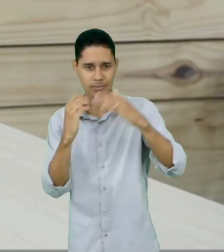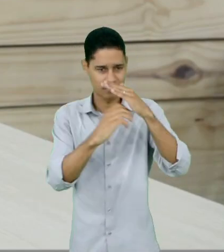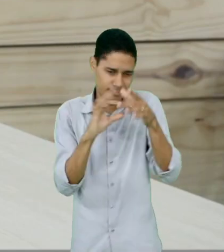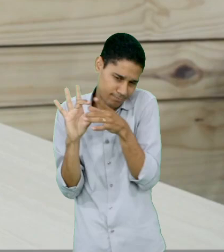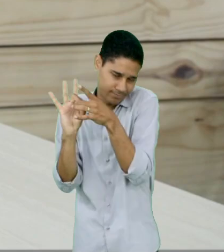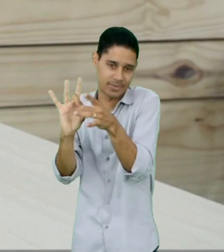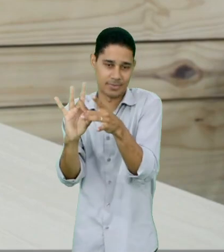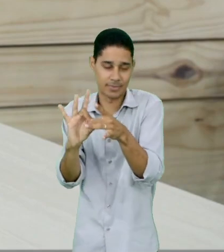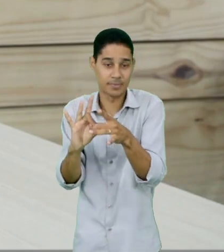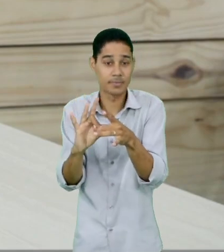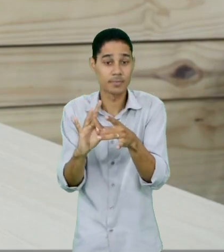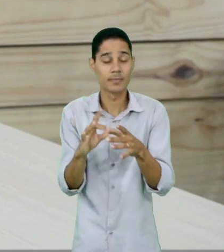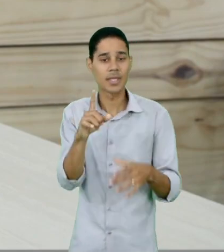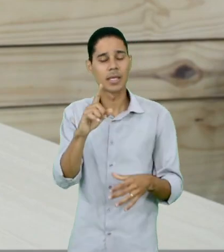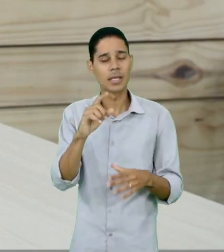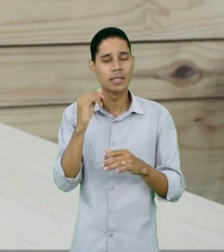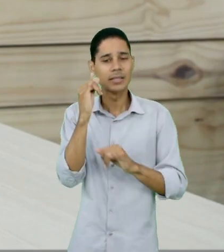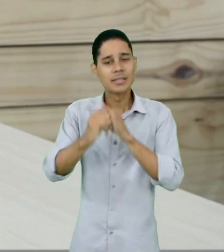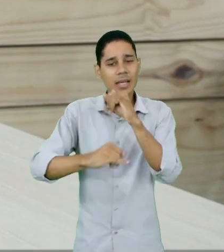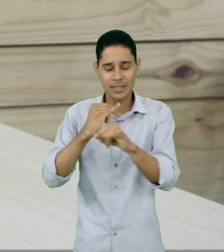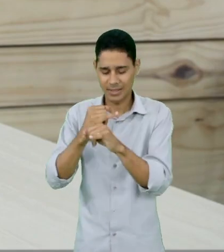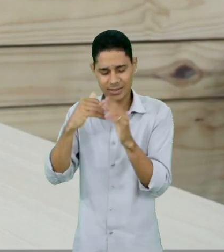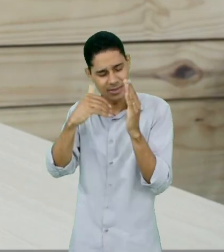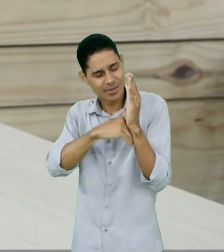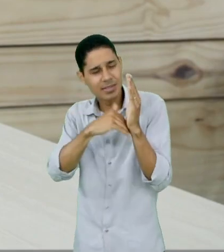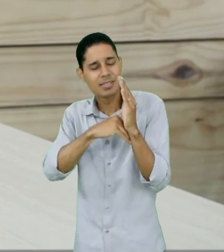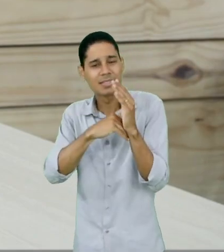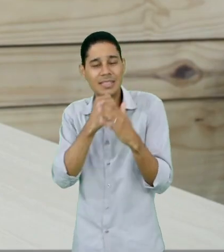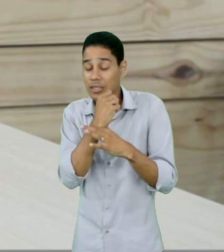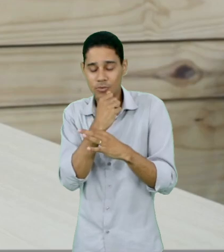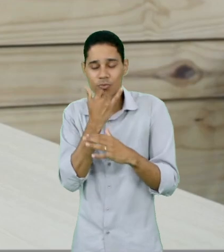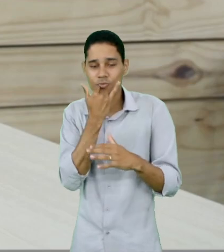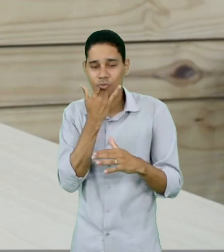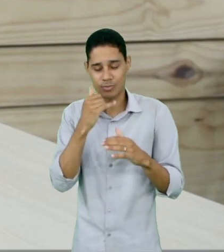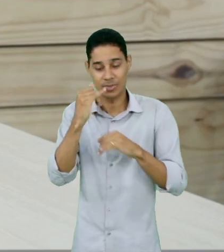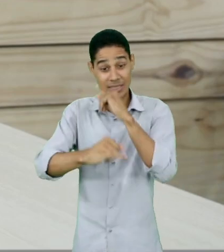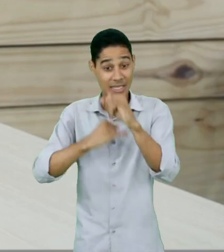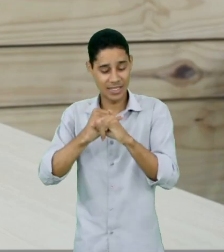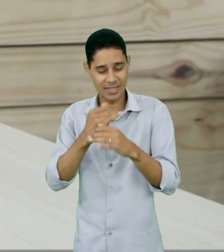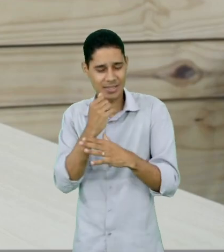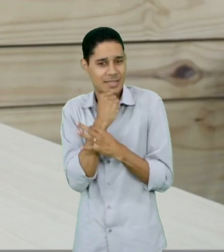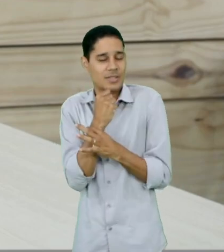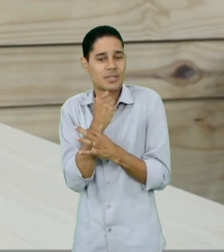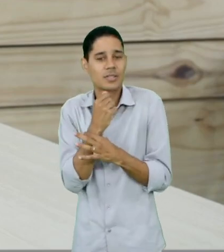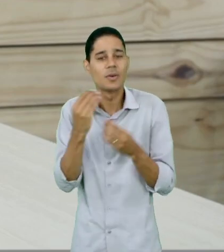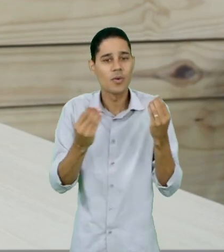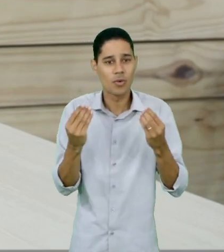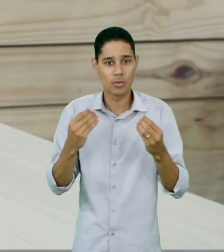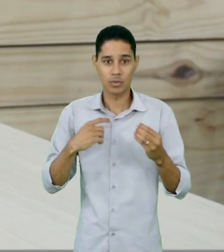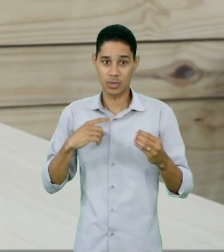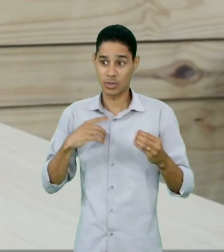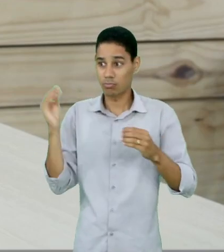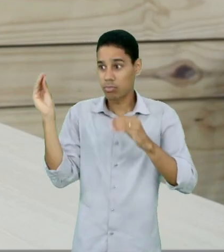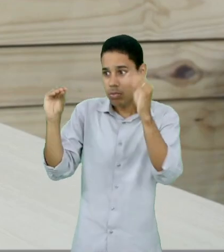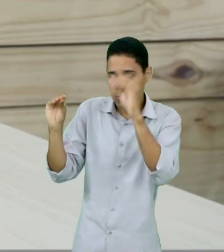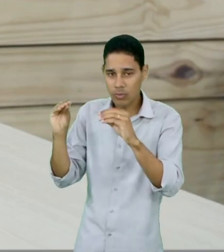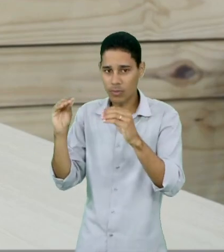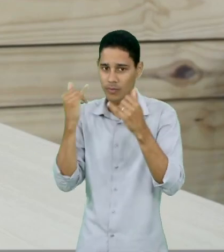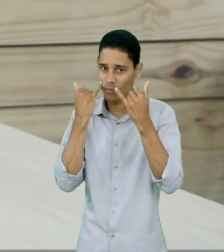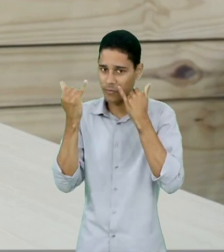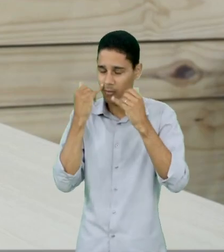Segurança na web. À medida que a gente tem uma série de informações disponíveis na internet, a gente precisa pensar direitinho em